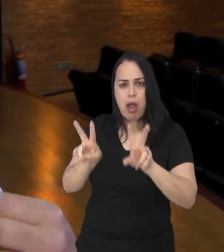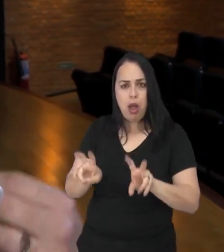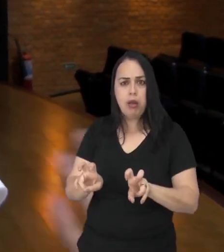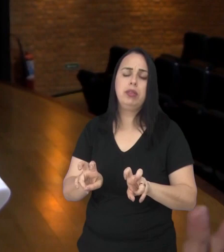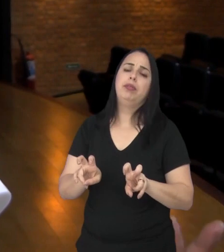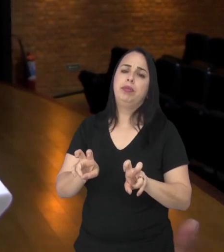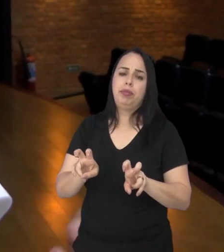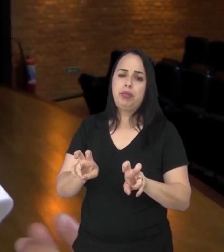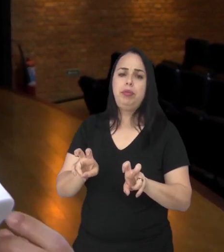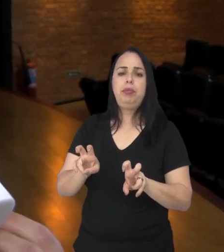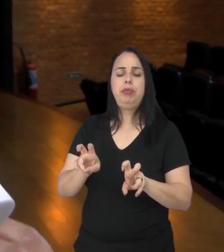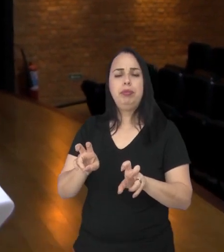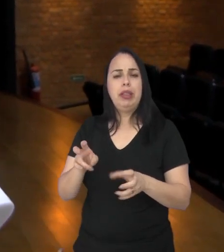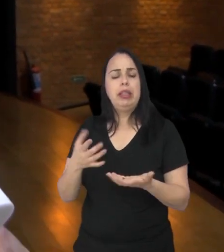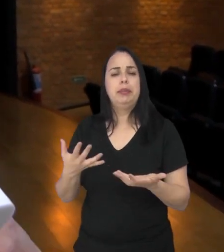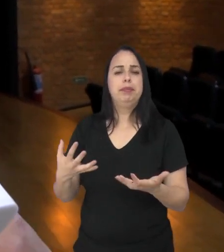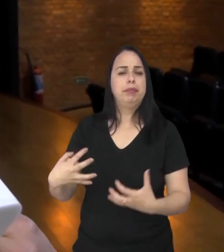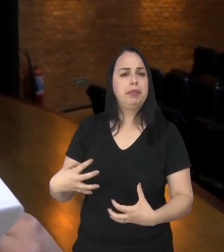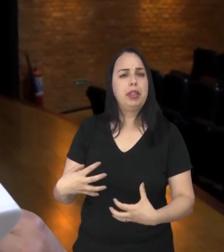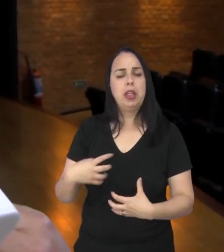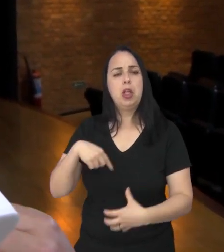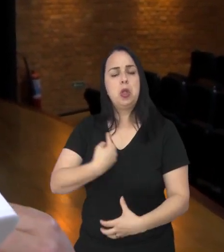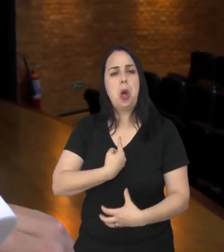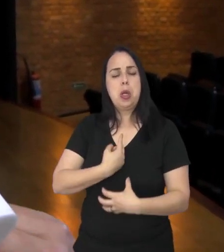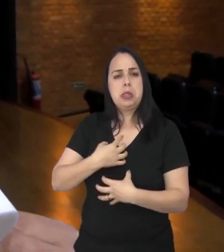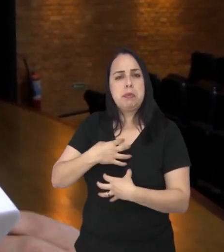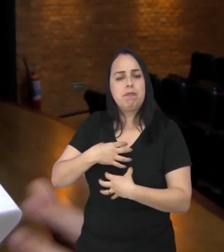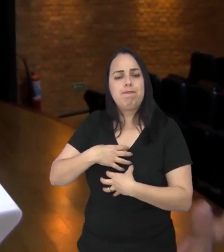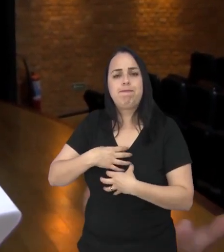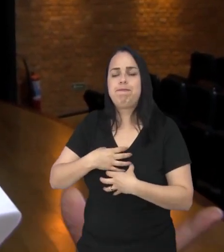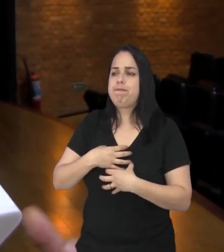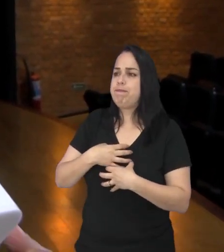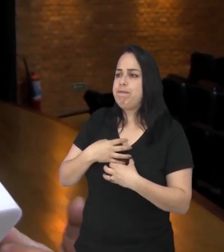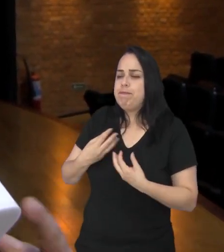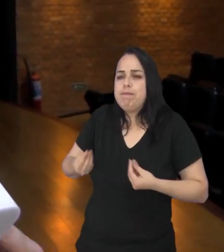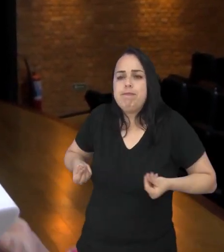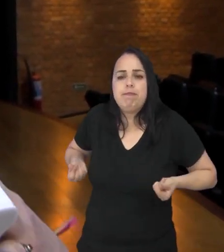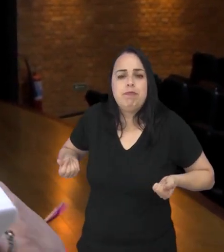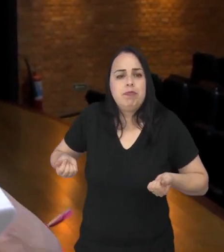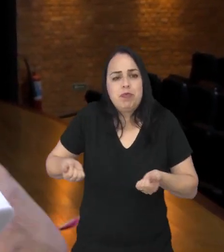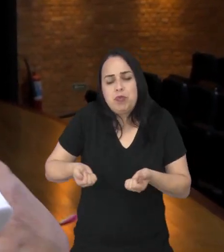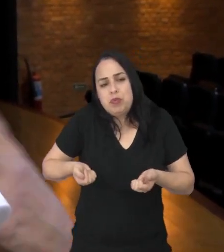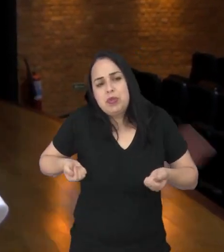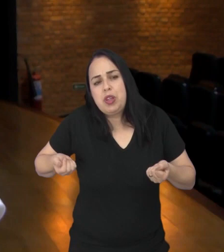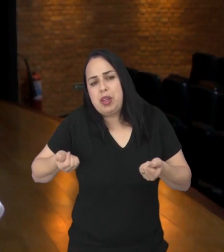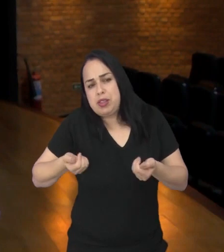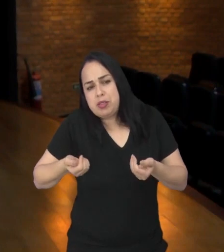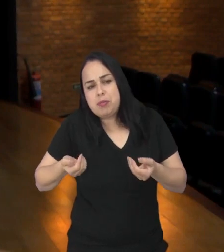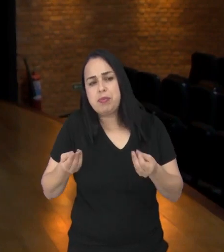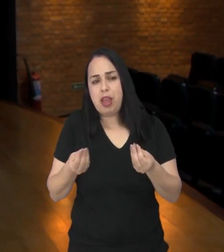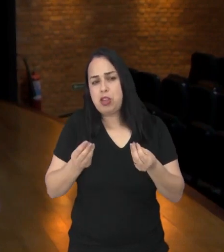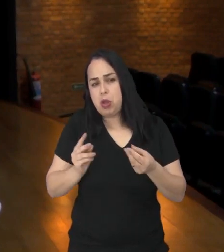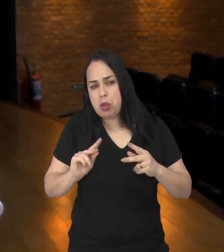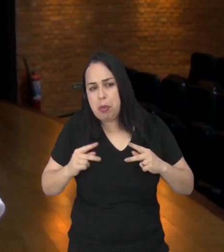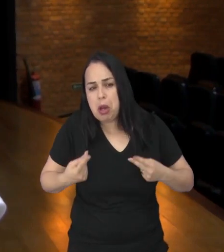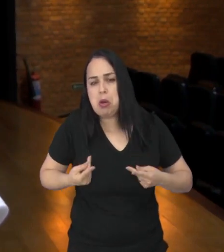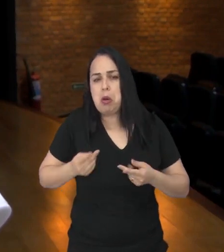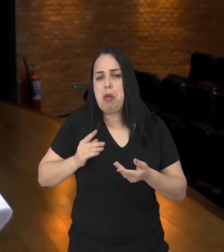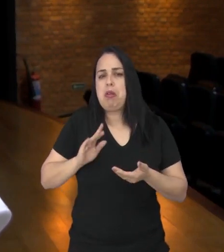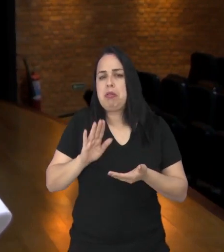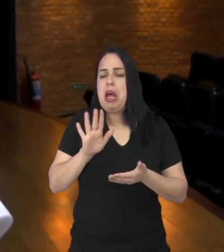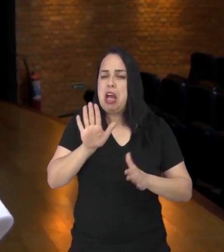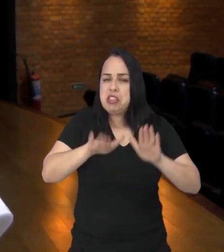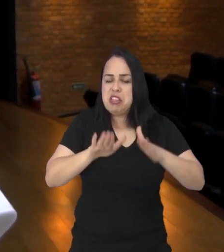aspectos, que tem a questão dos incômodos que a gente sente como o ser humano,